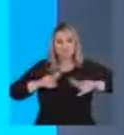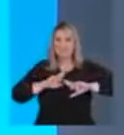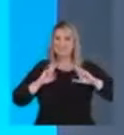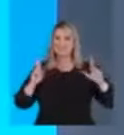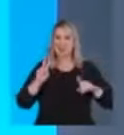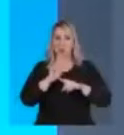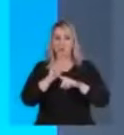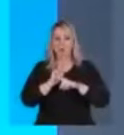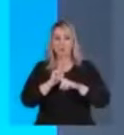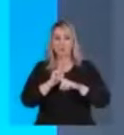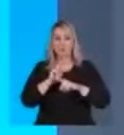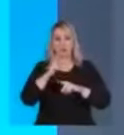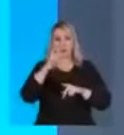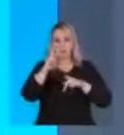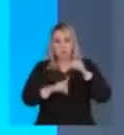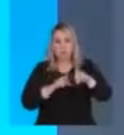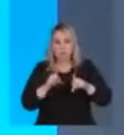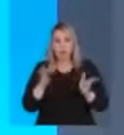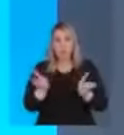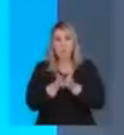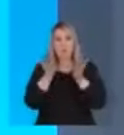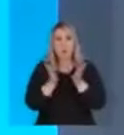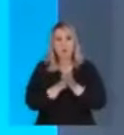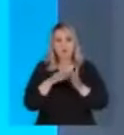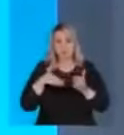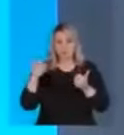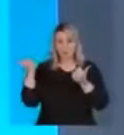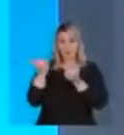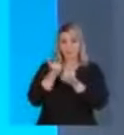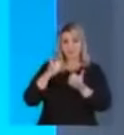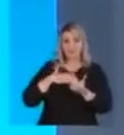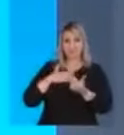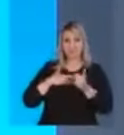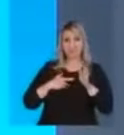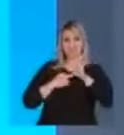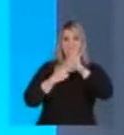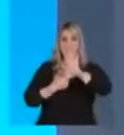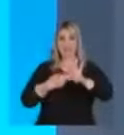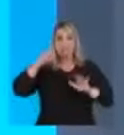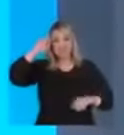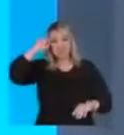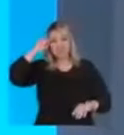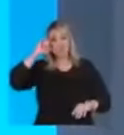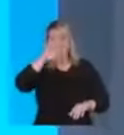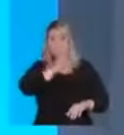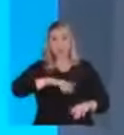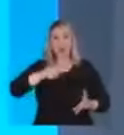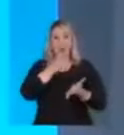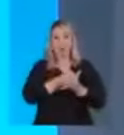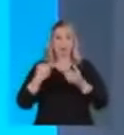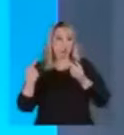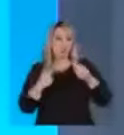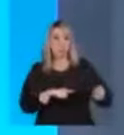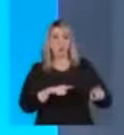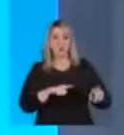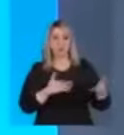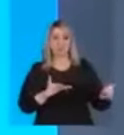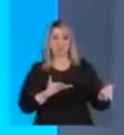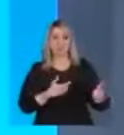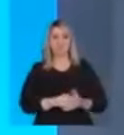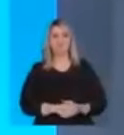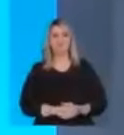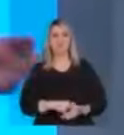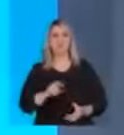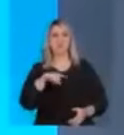cuidar do povo mais pobre dessa cidade meu vice Edson Santos representa a Negritude da luta contra o racismo